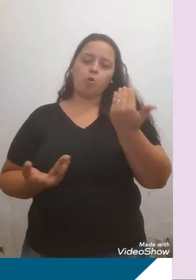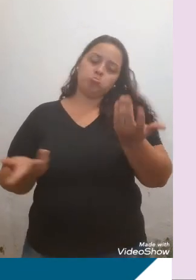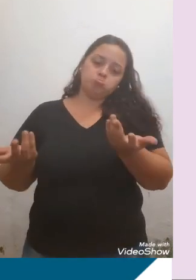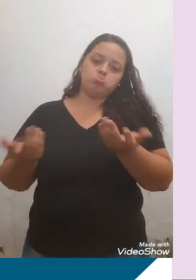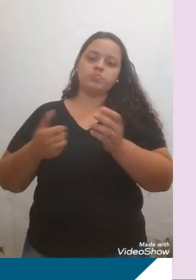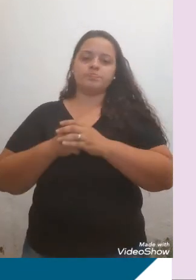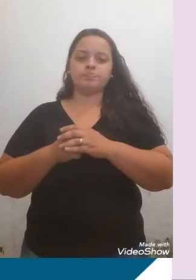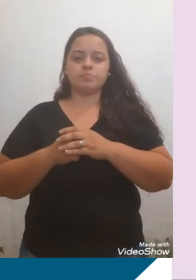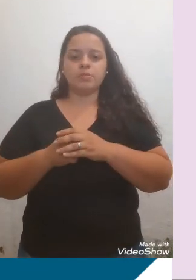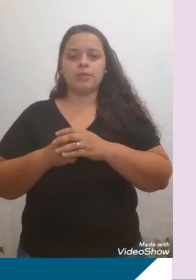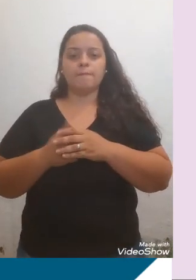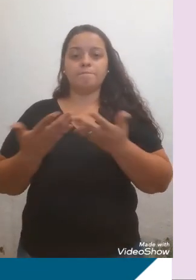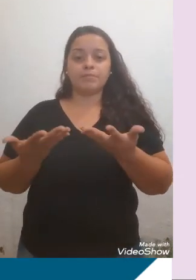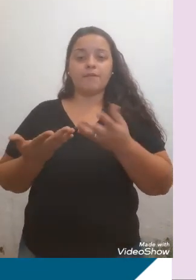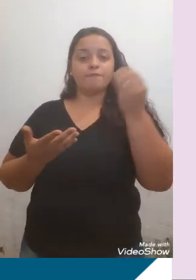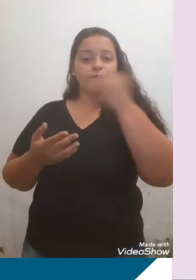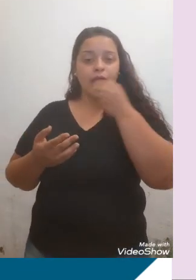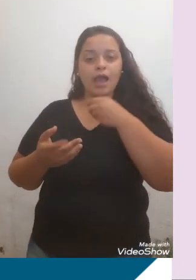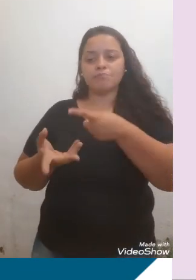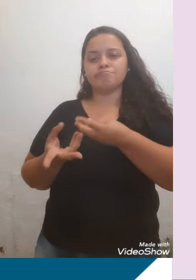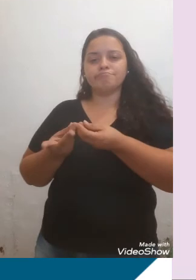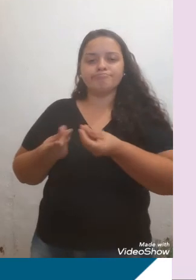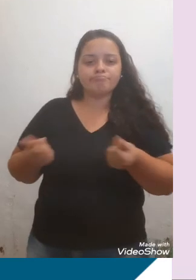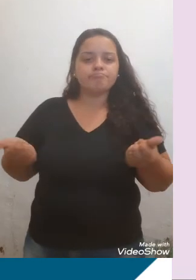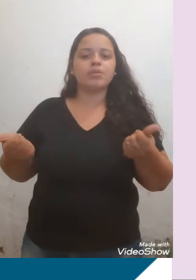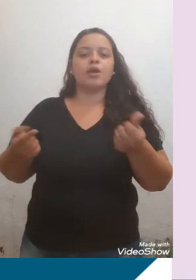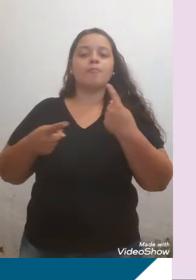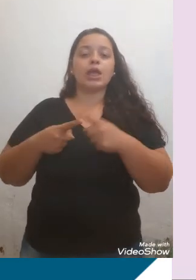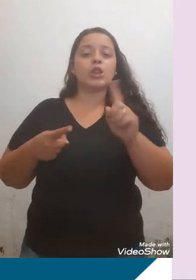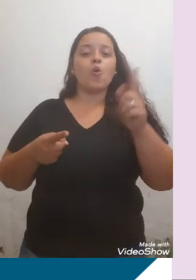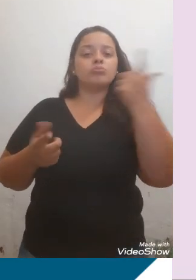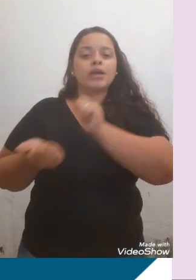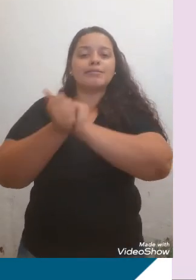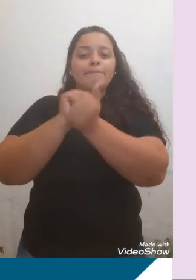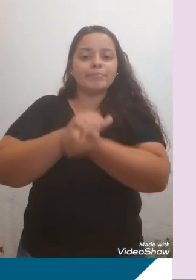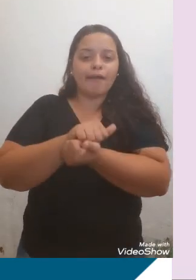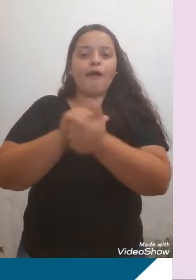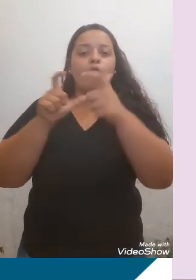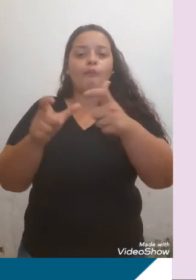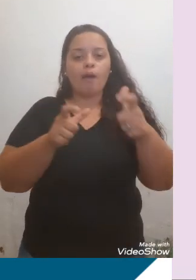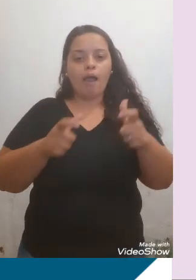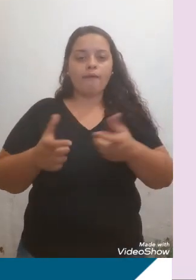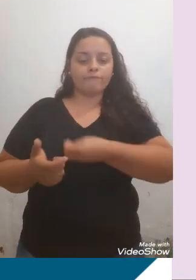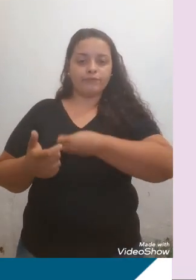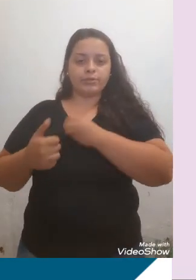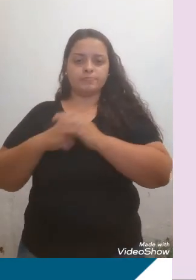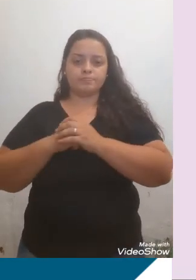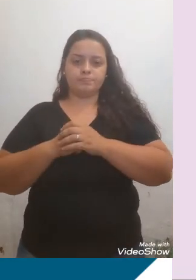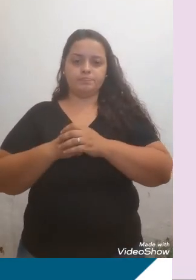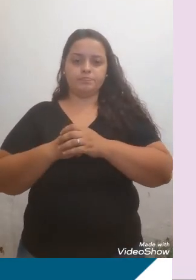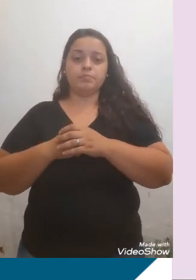daquelas que acabaram se extinguindo por não conseguirem se adaptar ao meio em que